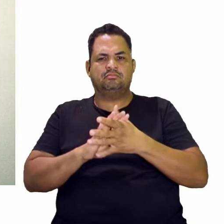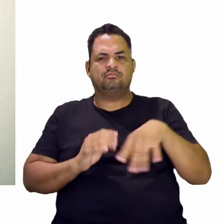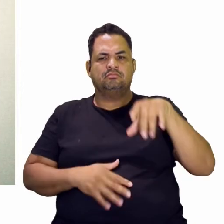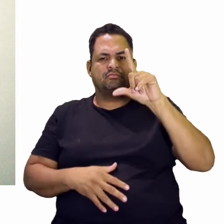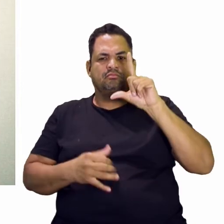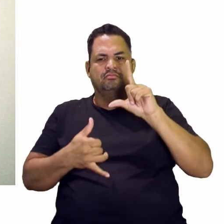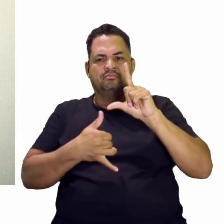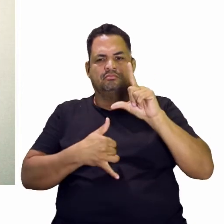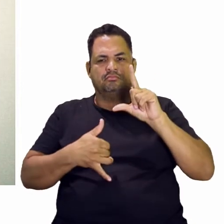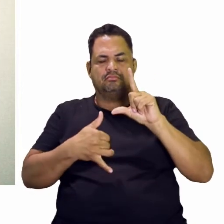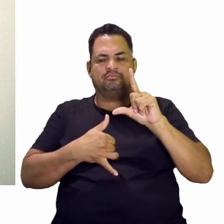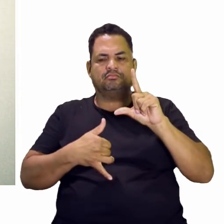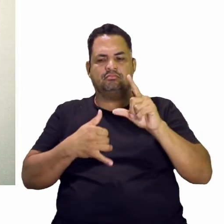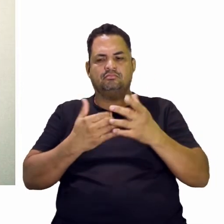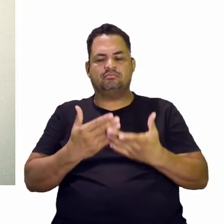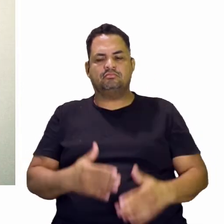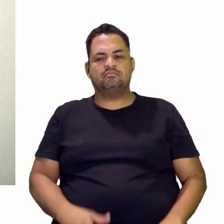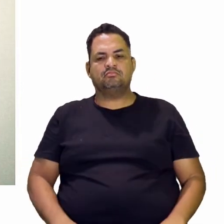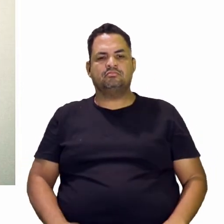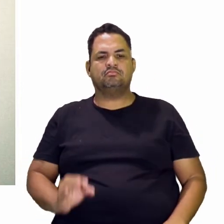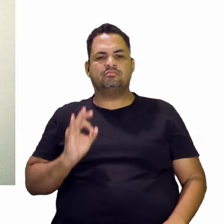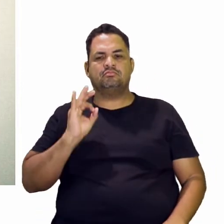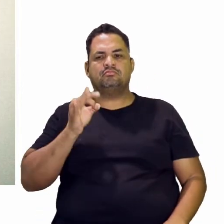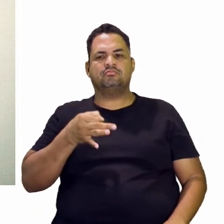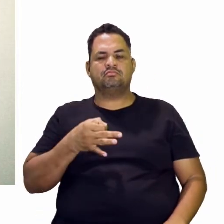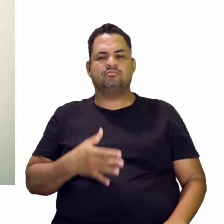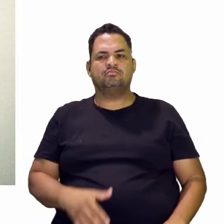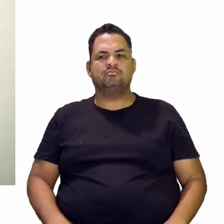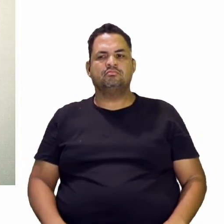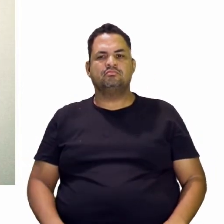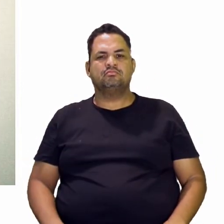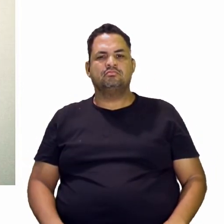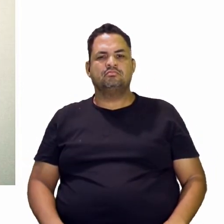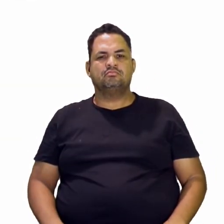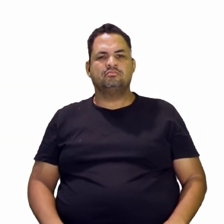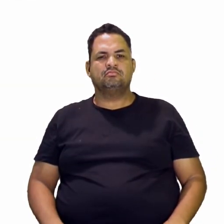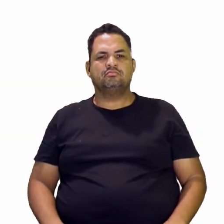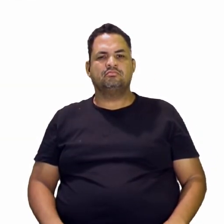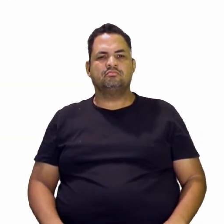dos fosfolipídios, certo? Vamos seguindo?